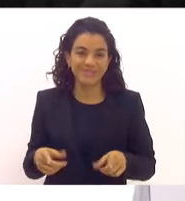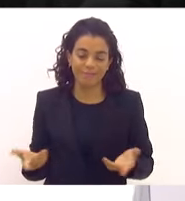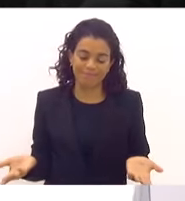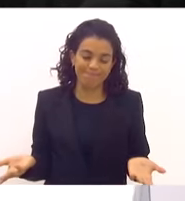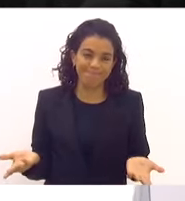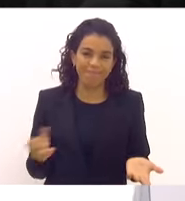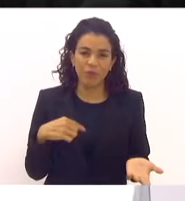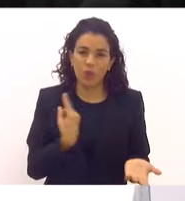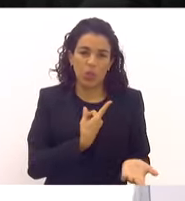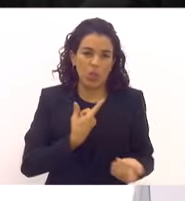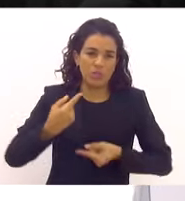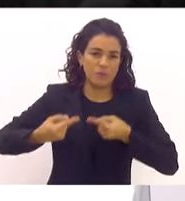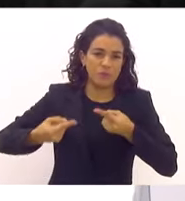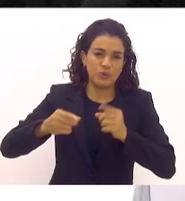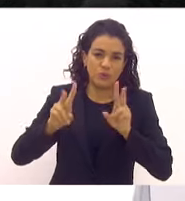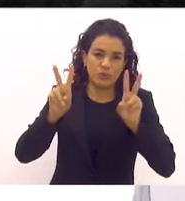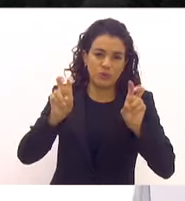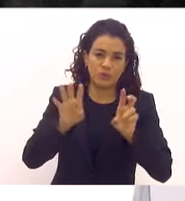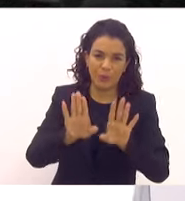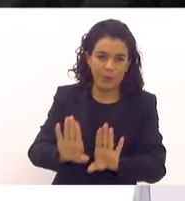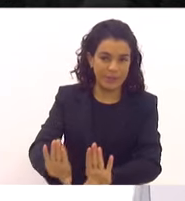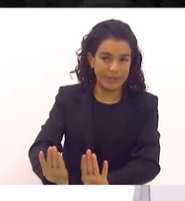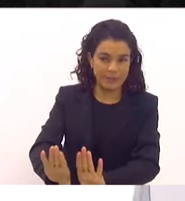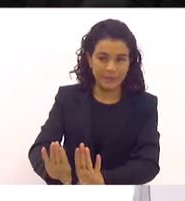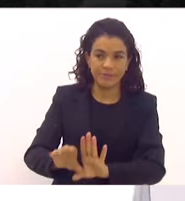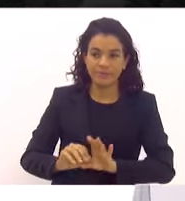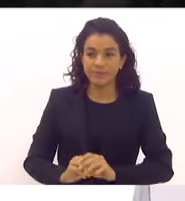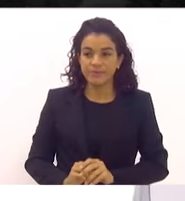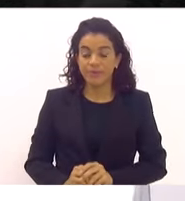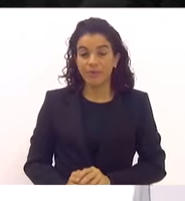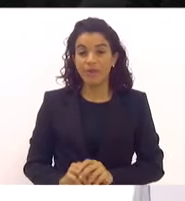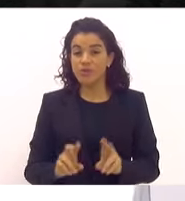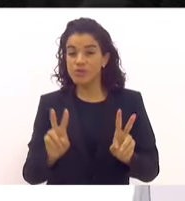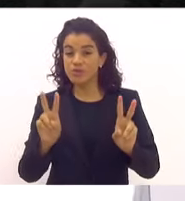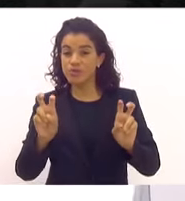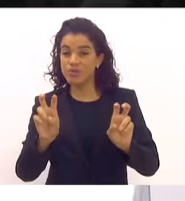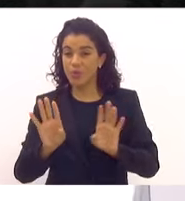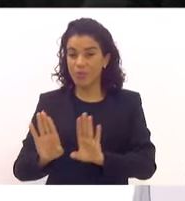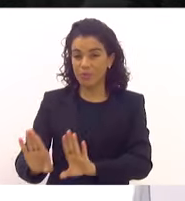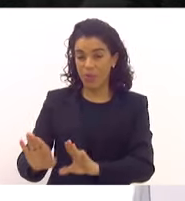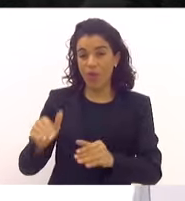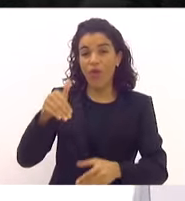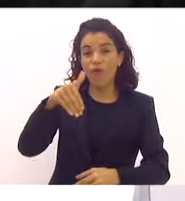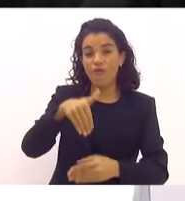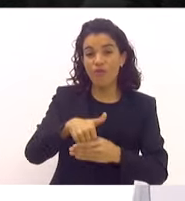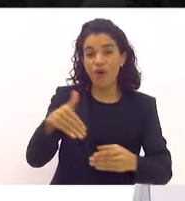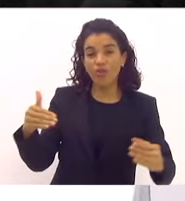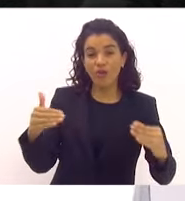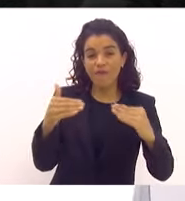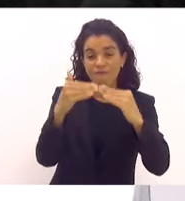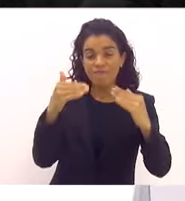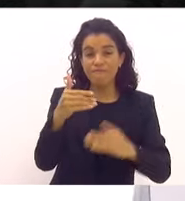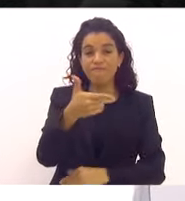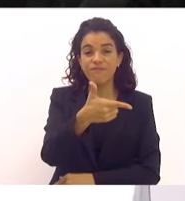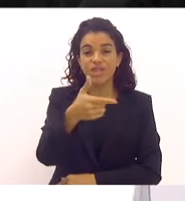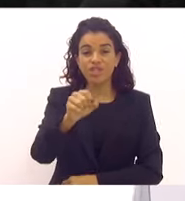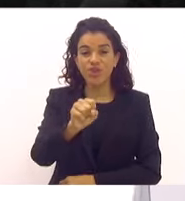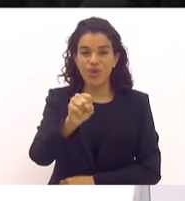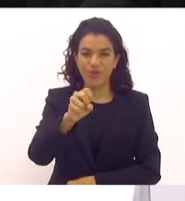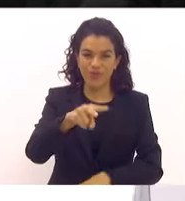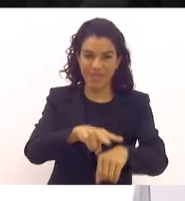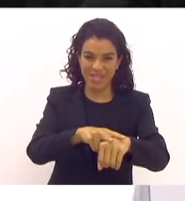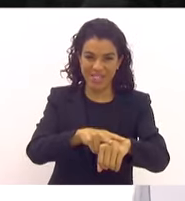Mas nós não estamos discutindo mérito. O mérito, eu voto a favor 28 vezes em